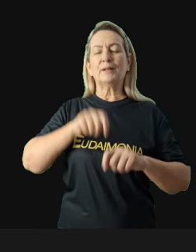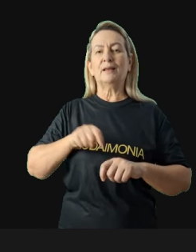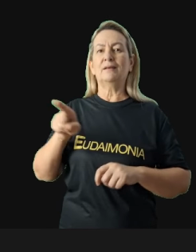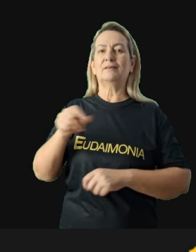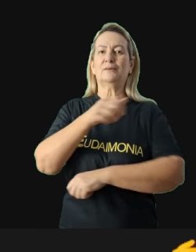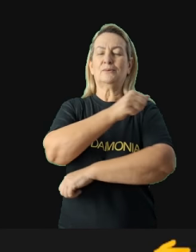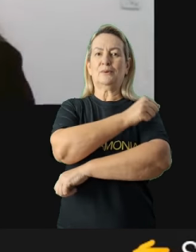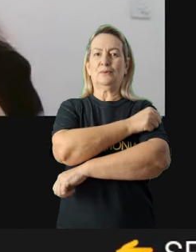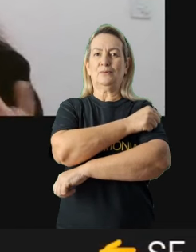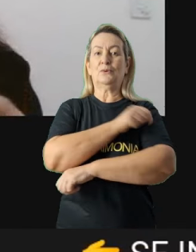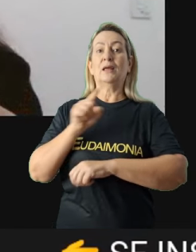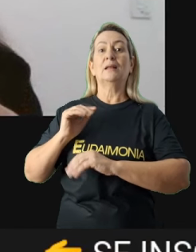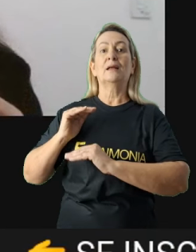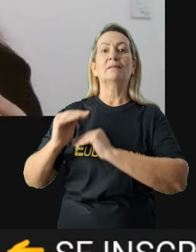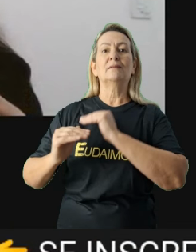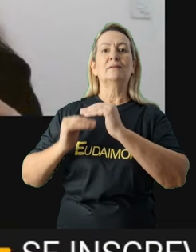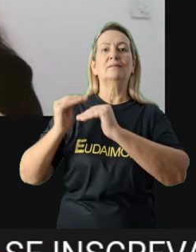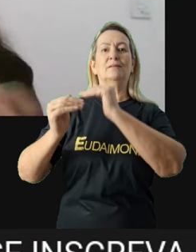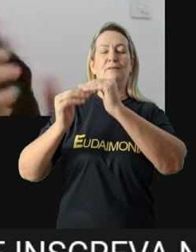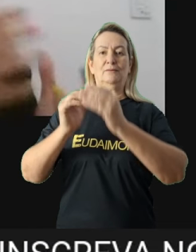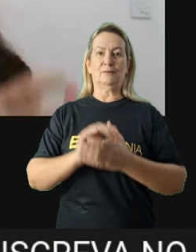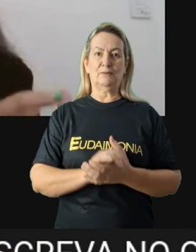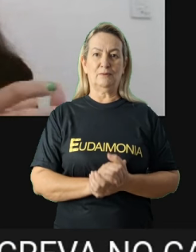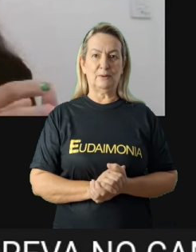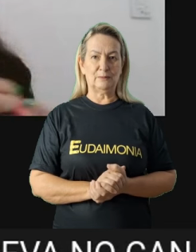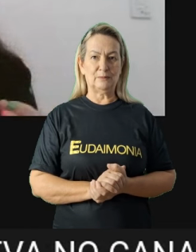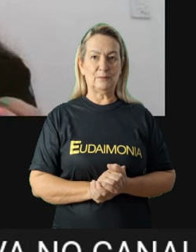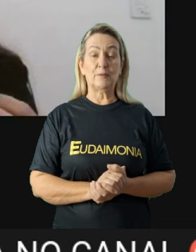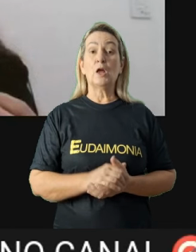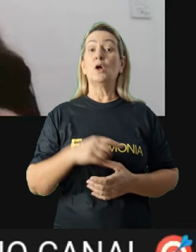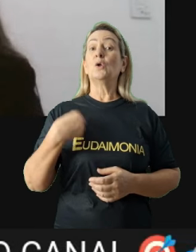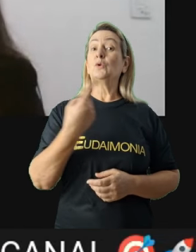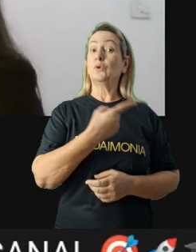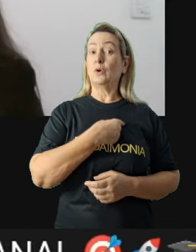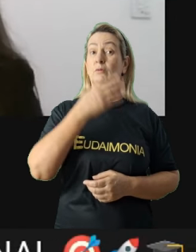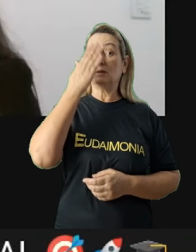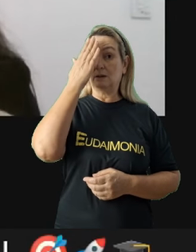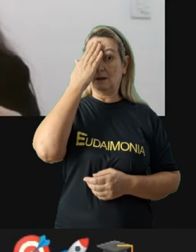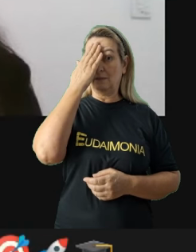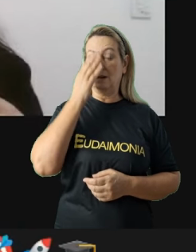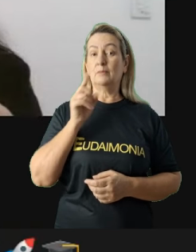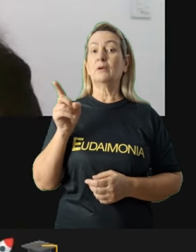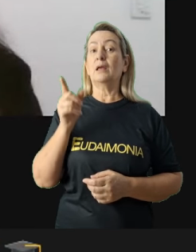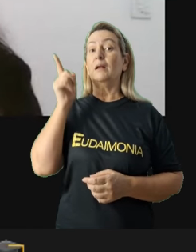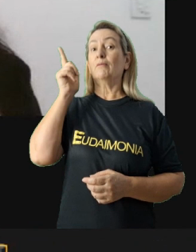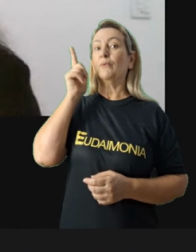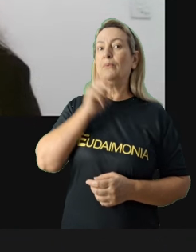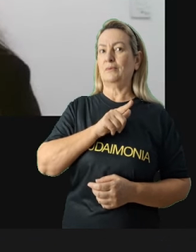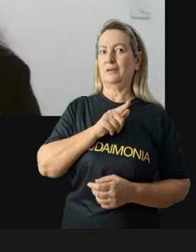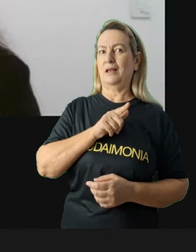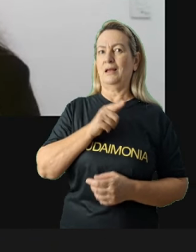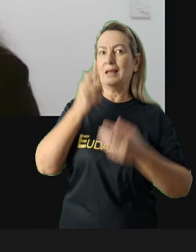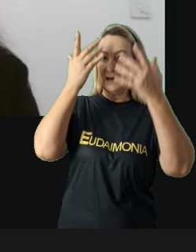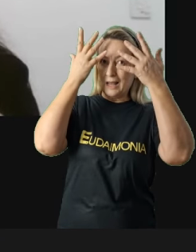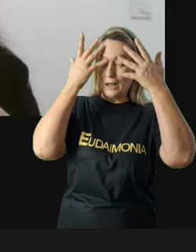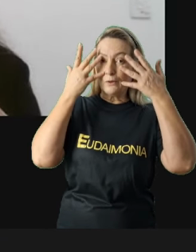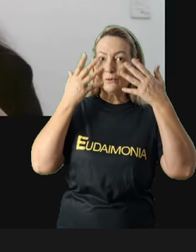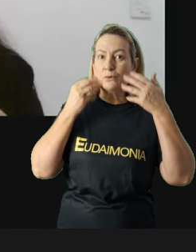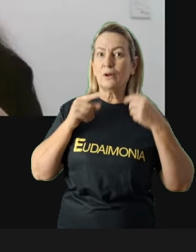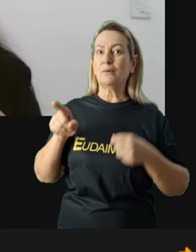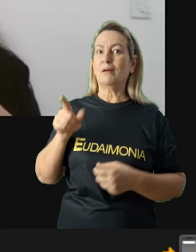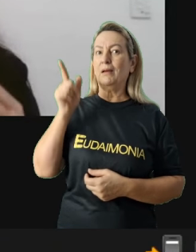e as competências que nossos alunos já estão desenvolvendo, que eles já têm desenvolvido e que nós estamos auxiliando a desenvolver. Então, nós já sabemos também até onde ele pode ir,